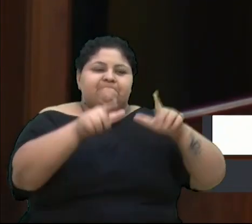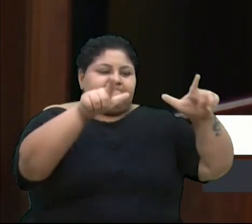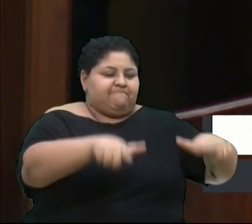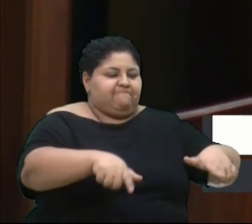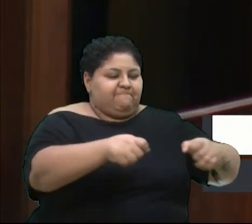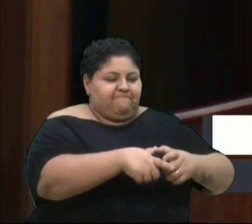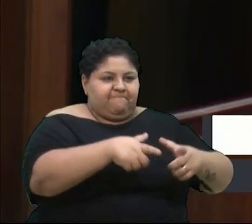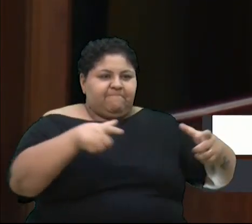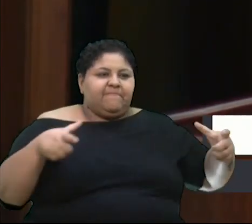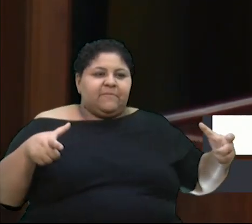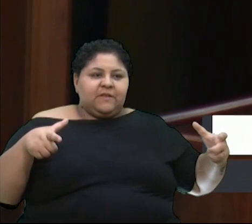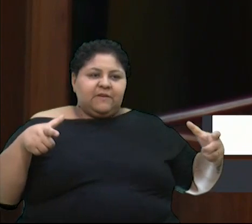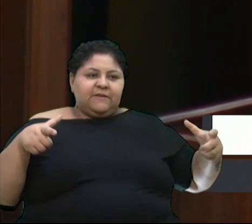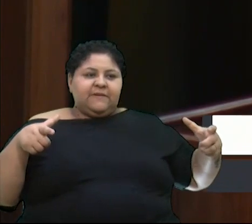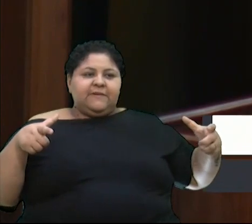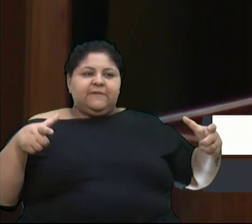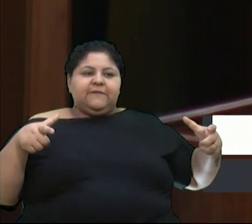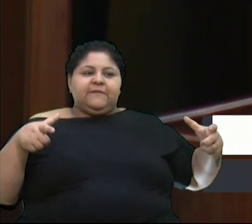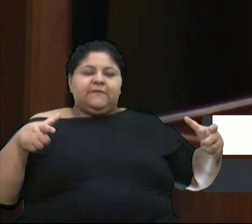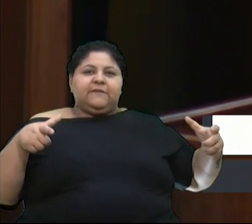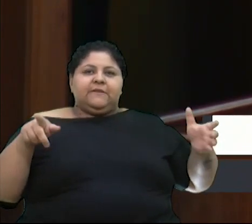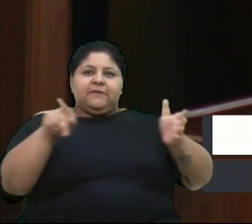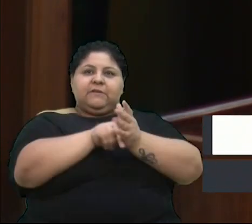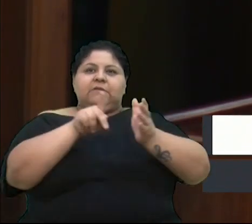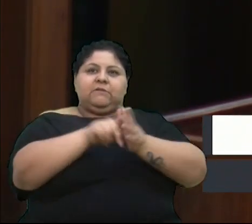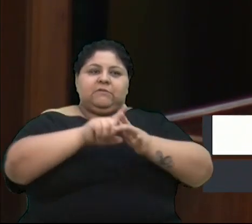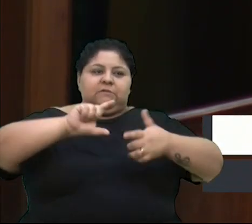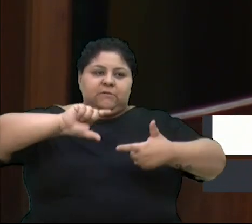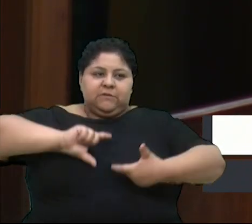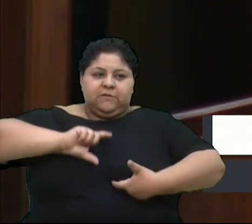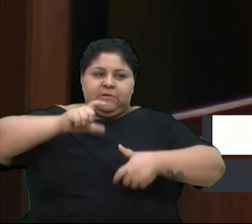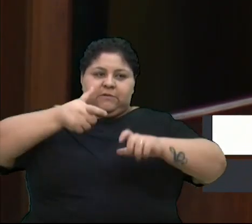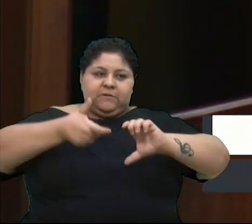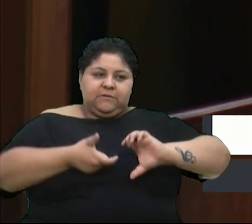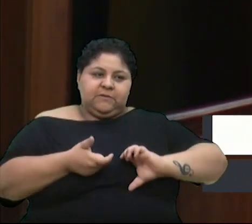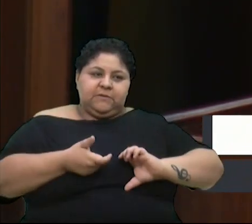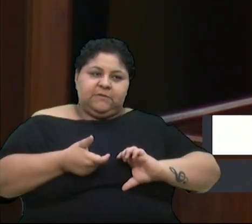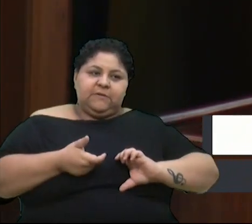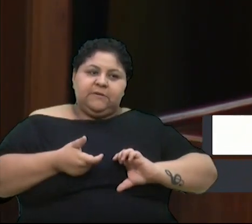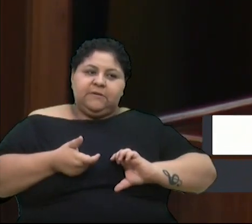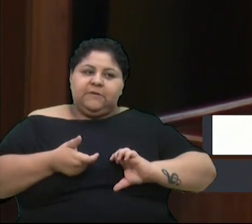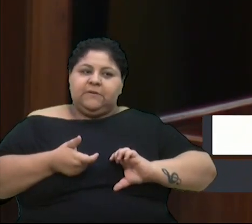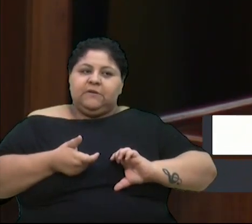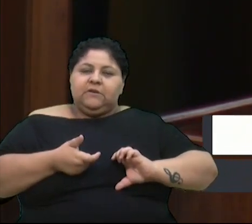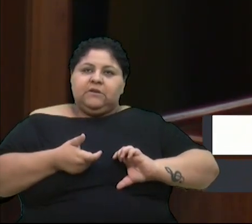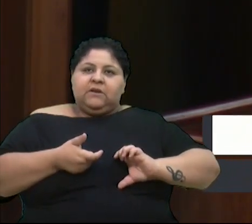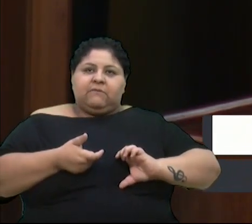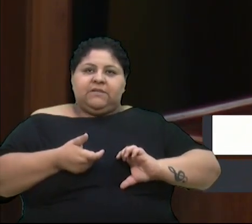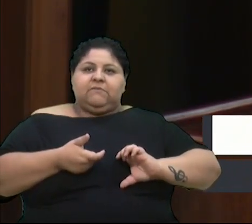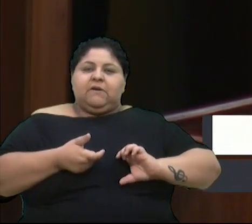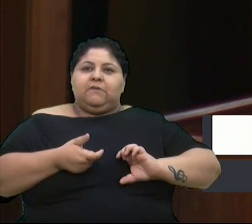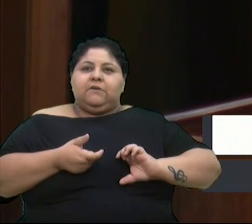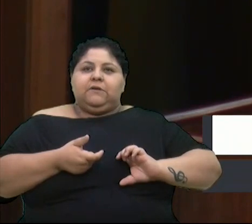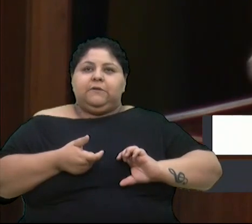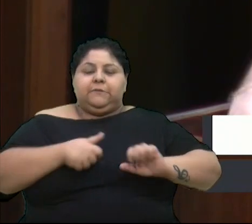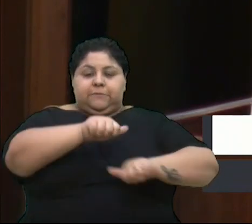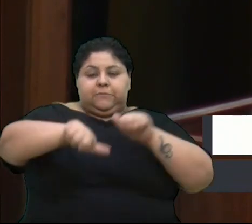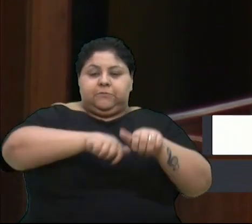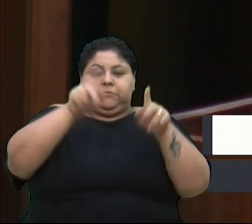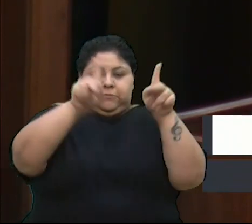maior que a própria Israel, em troca da paz. Olhem só, olhem